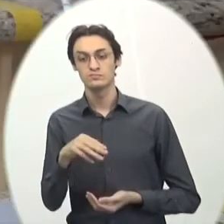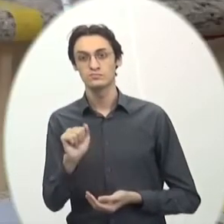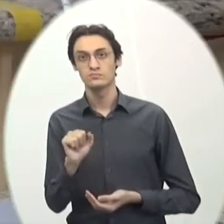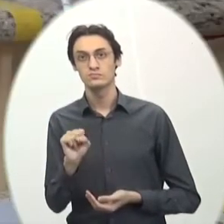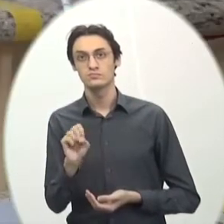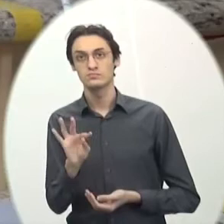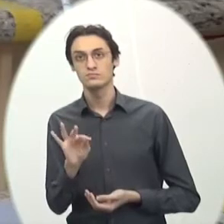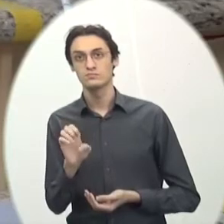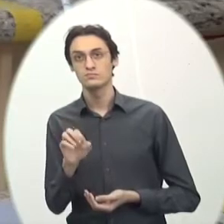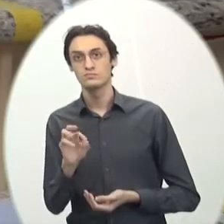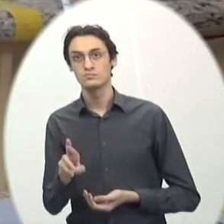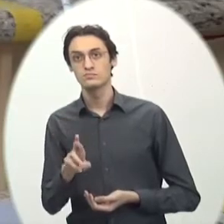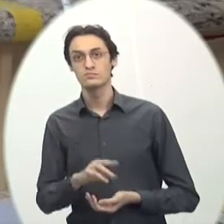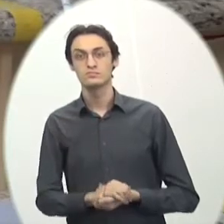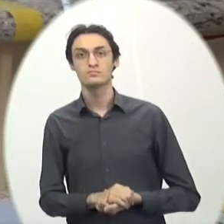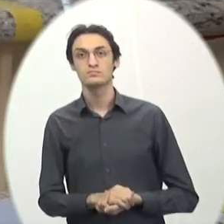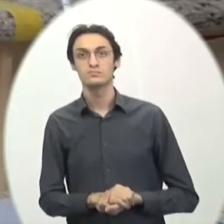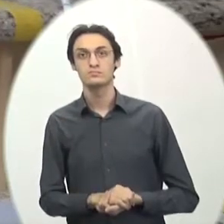Master, né? Isso.